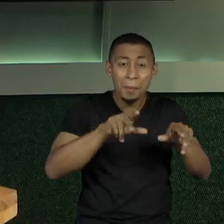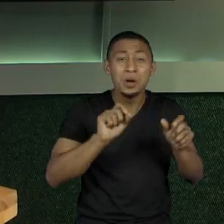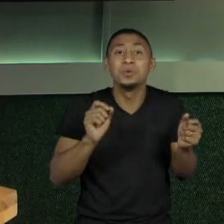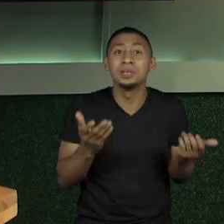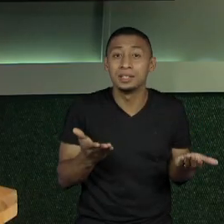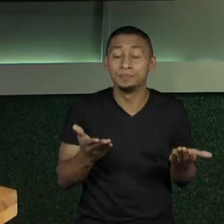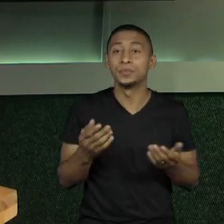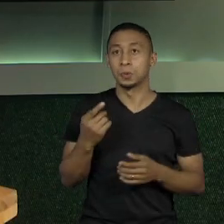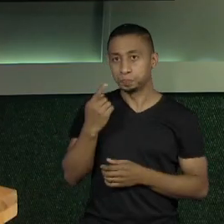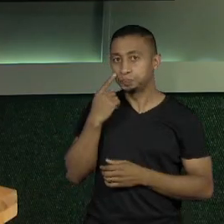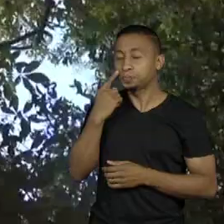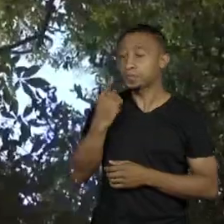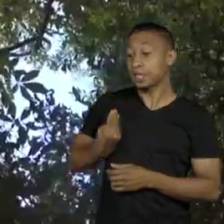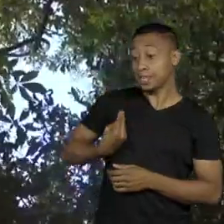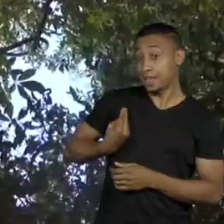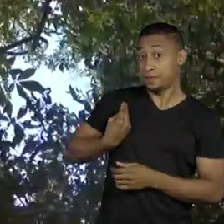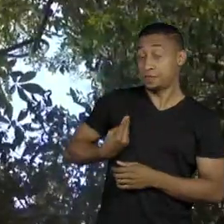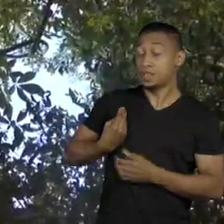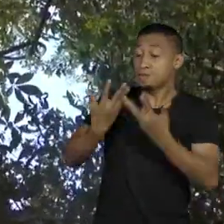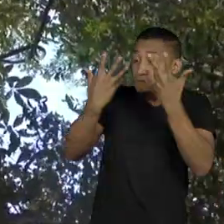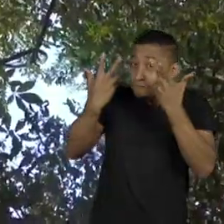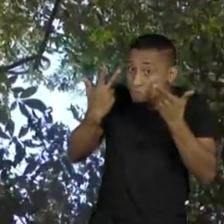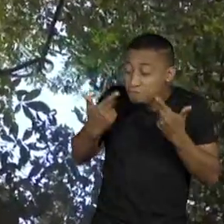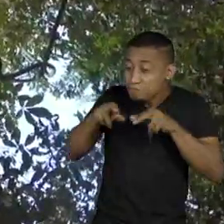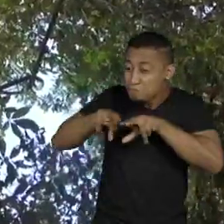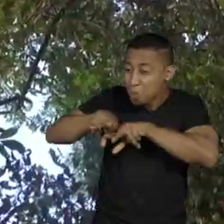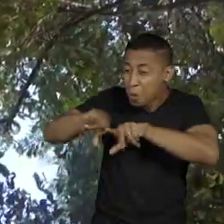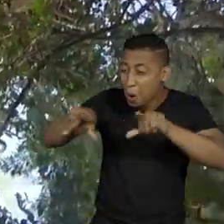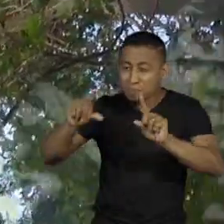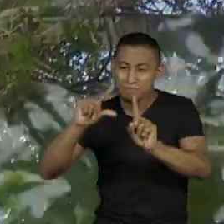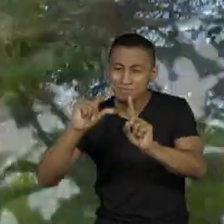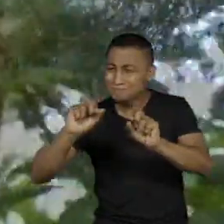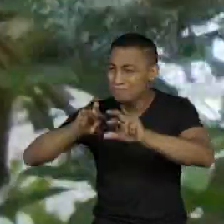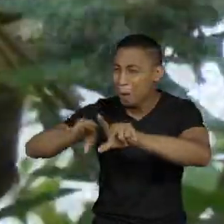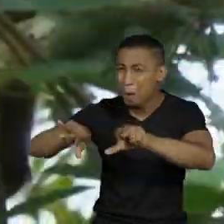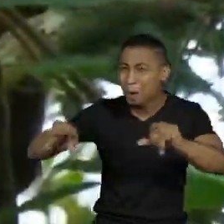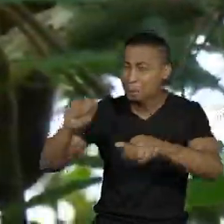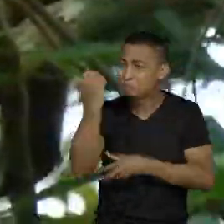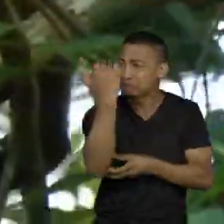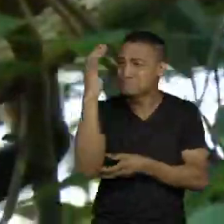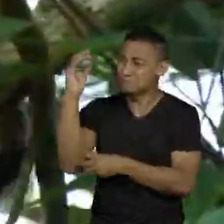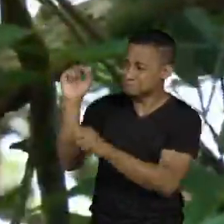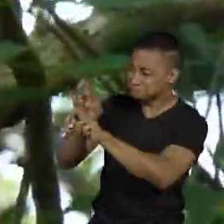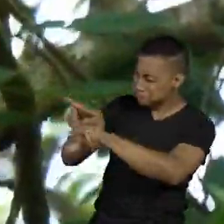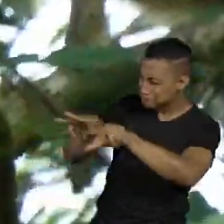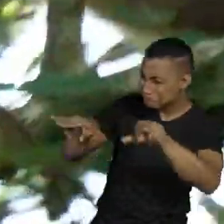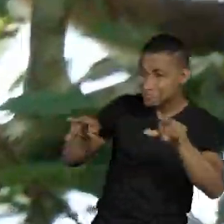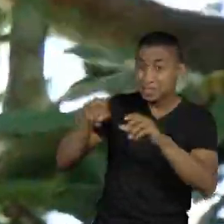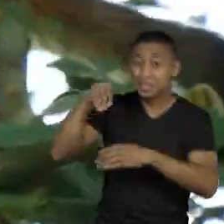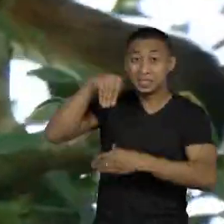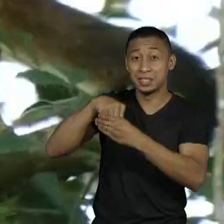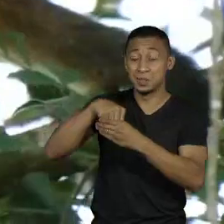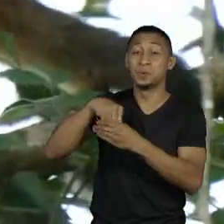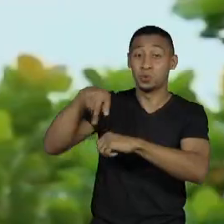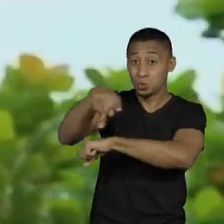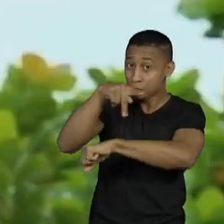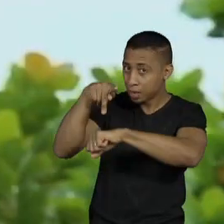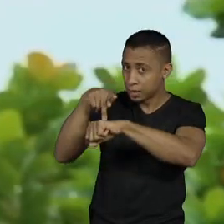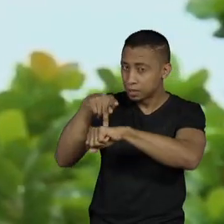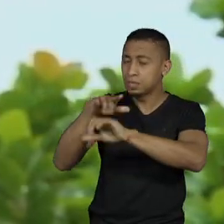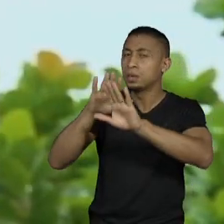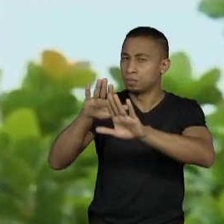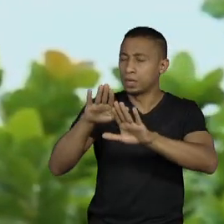biológica, ela é a variedade de espécies que a gente tem em um país. Mas ela vai muito além dessa riqueza